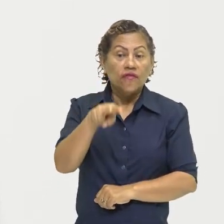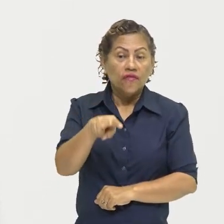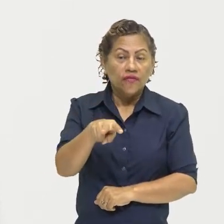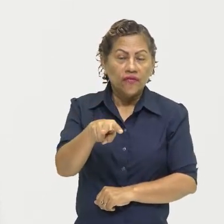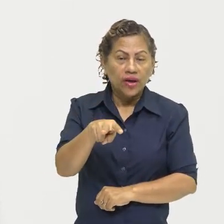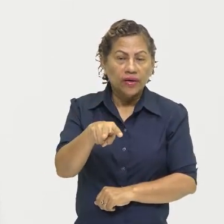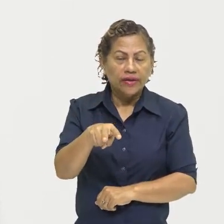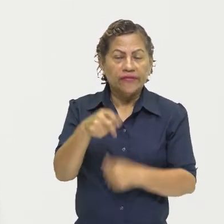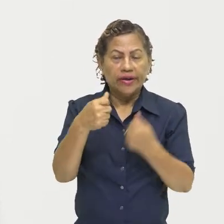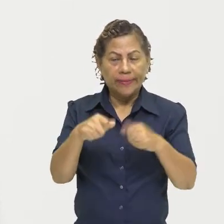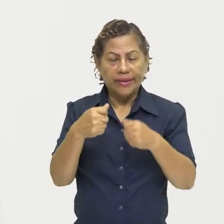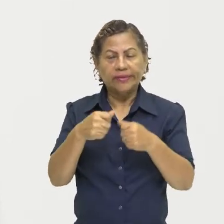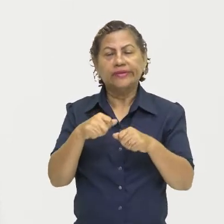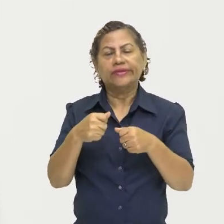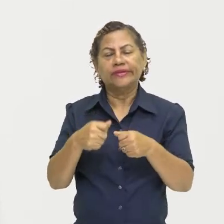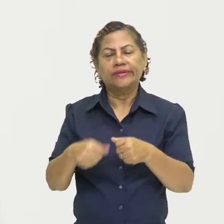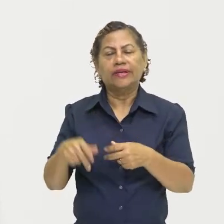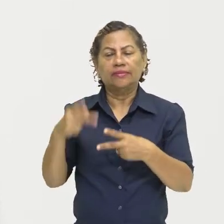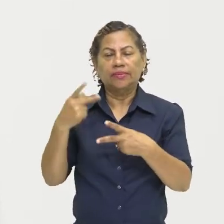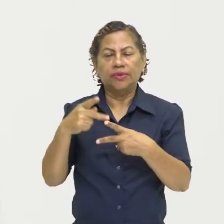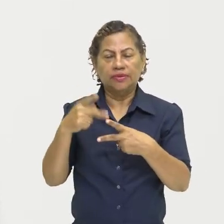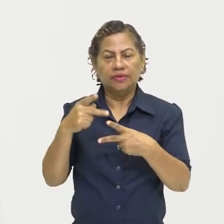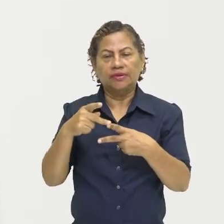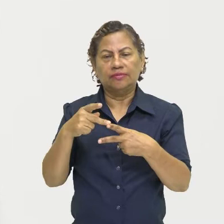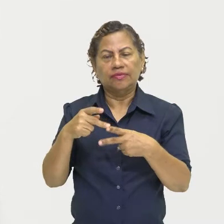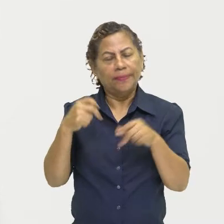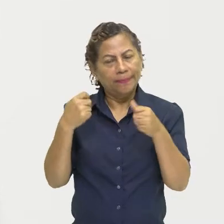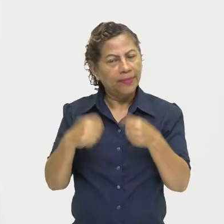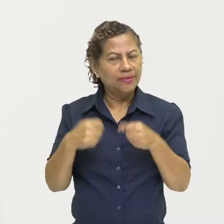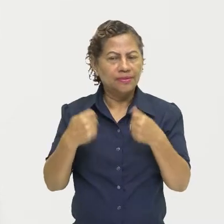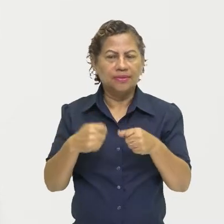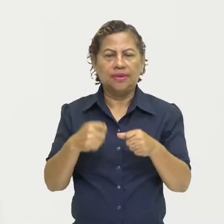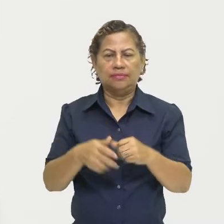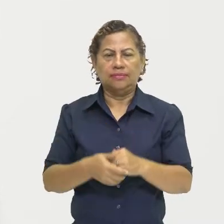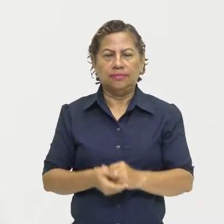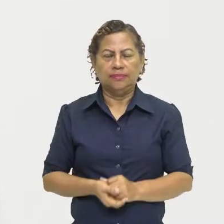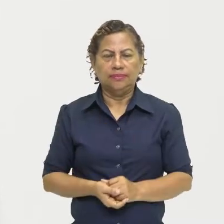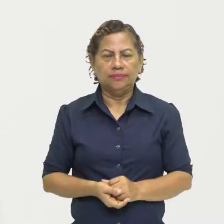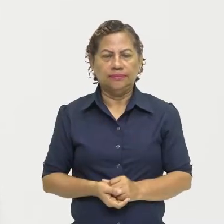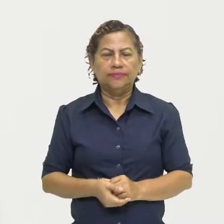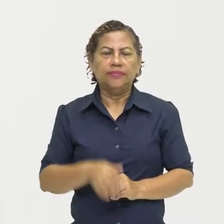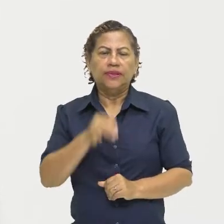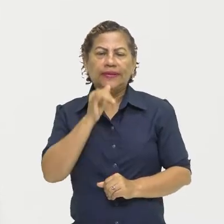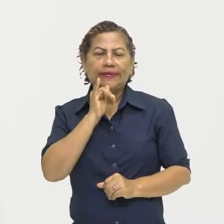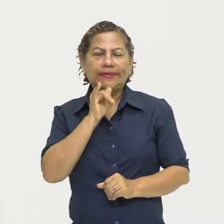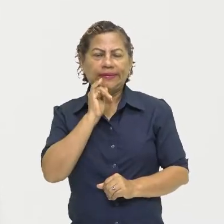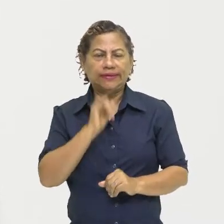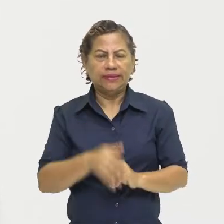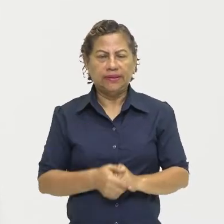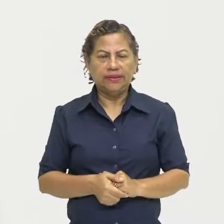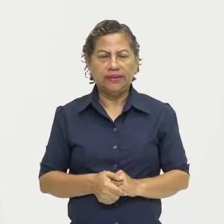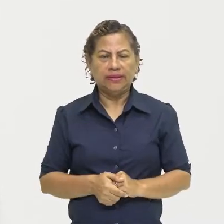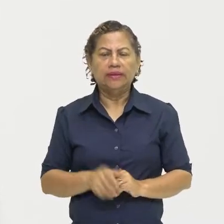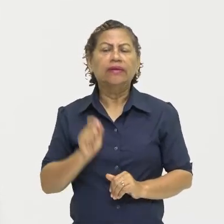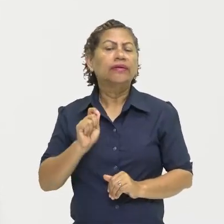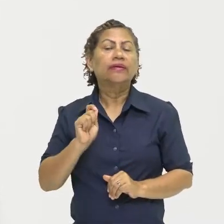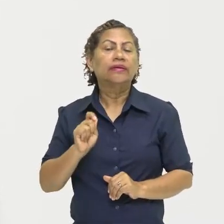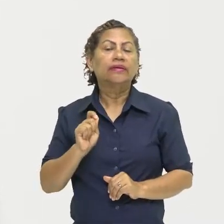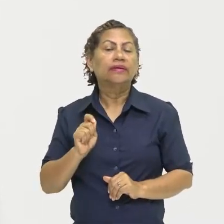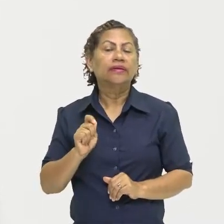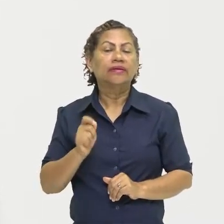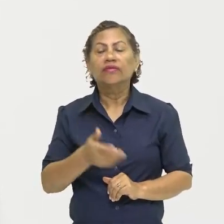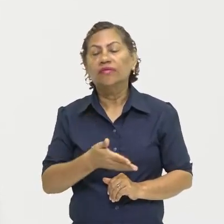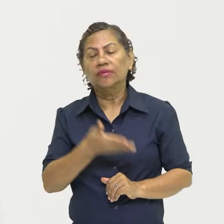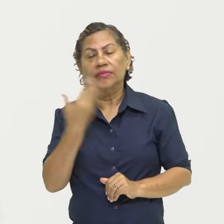vai exigir uma preposição, ele vai solicitar essa preposição. Então, no exemplo, nós temos, ó, que tal assistirmos